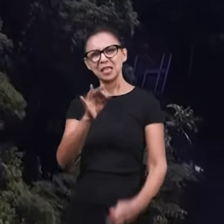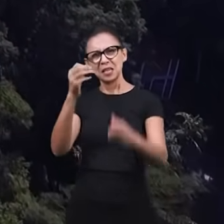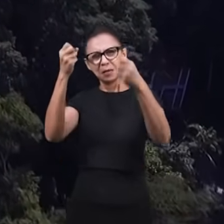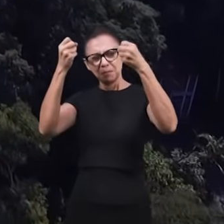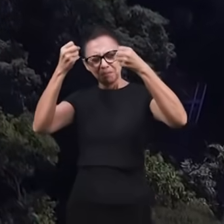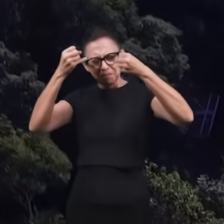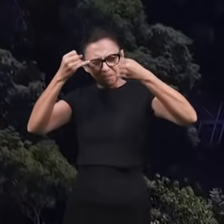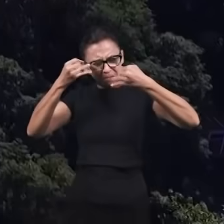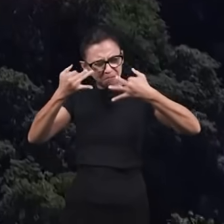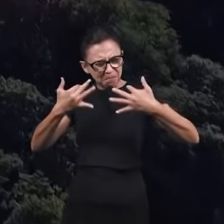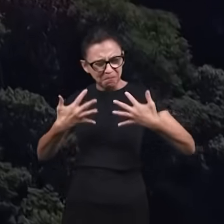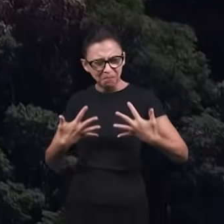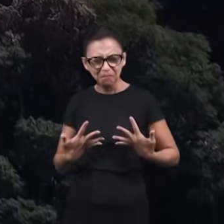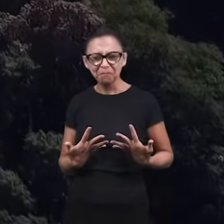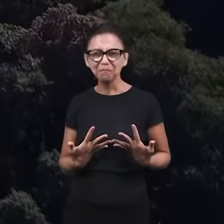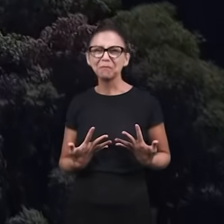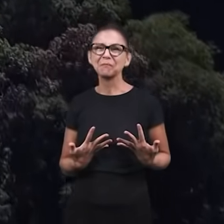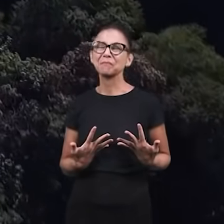fez-me